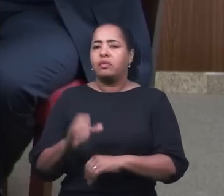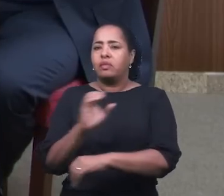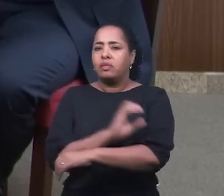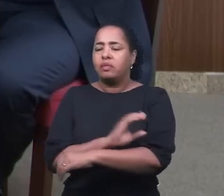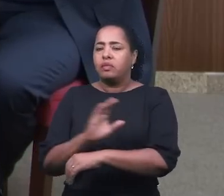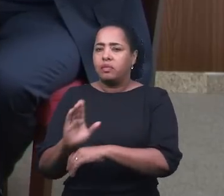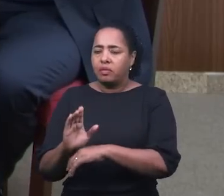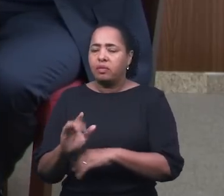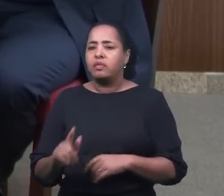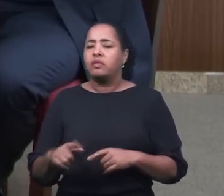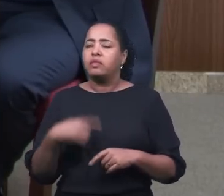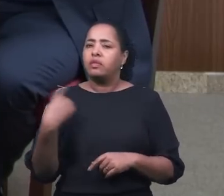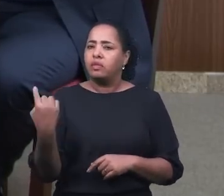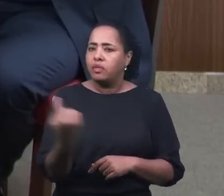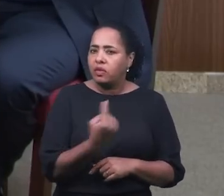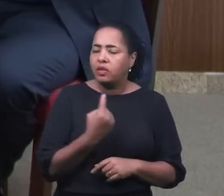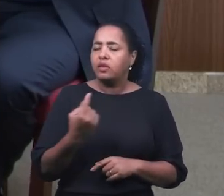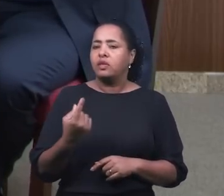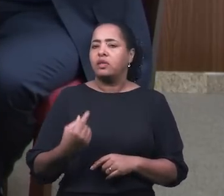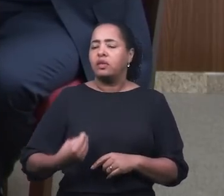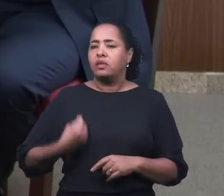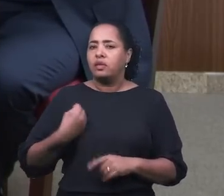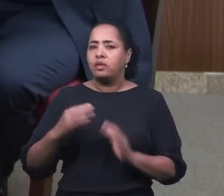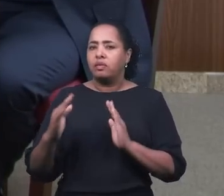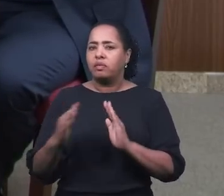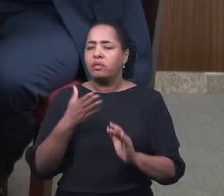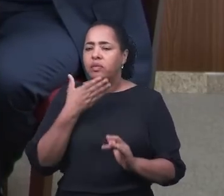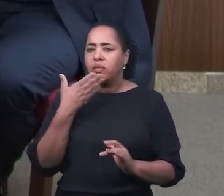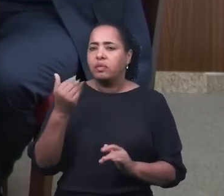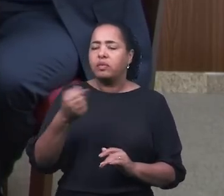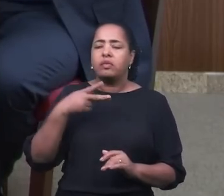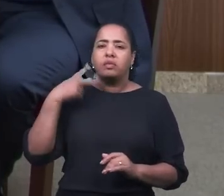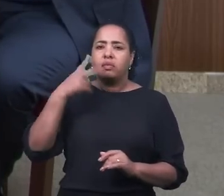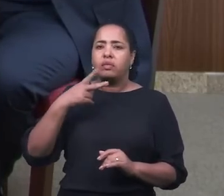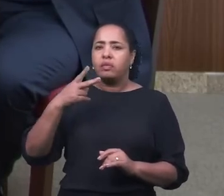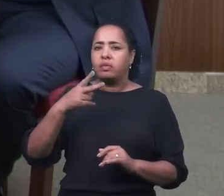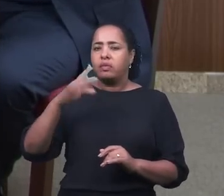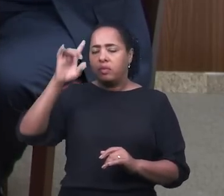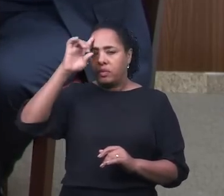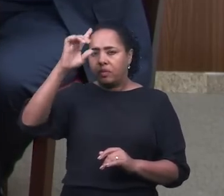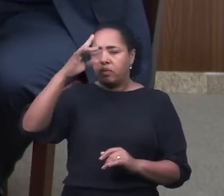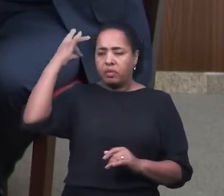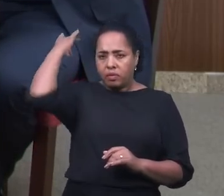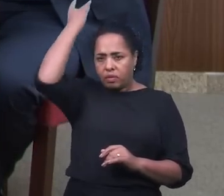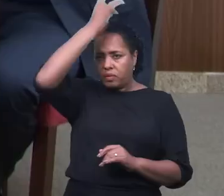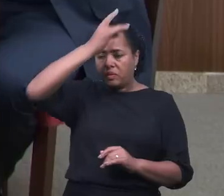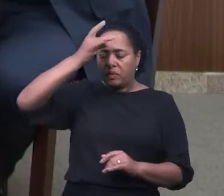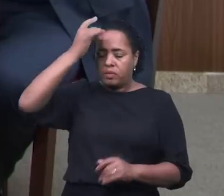estamos vivendo o momento do melhor vinho. Deus está derramando do Espírito Santo.